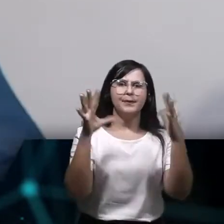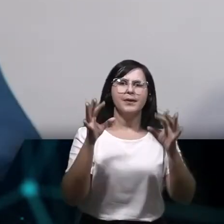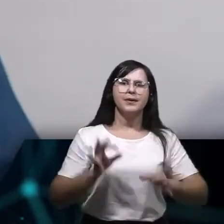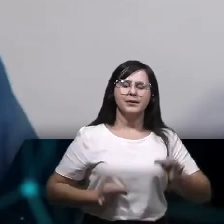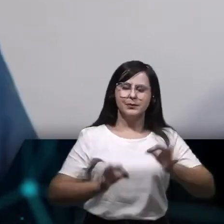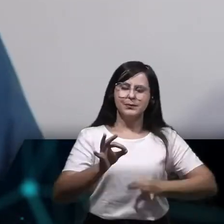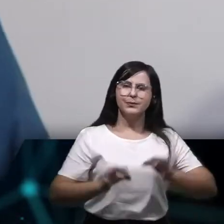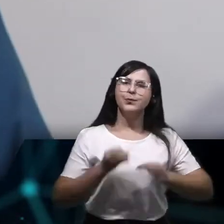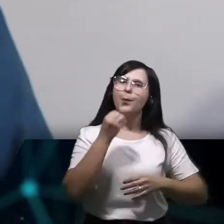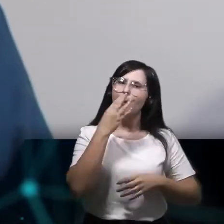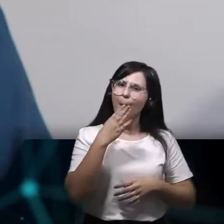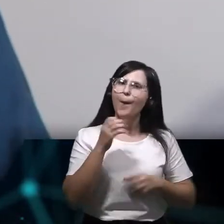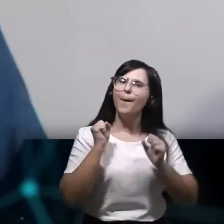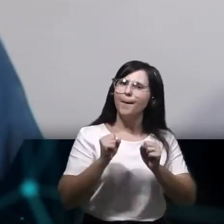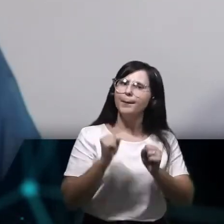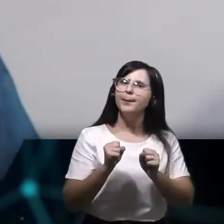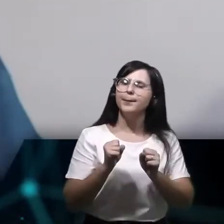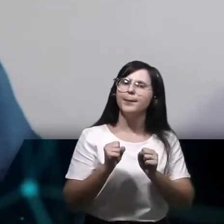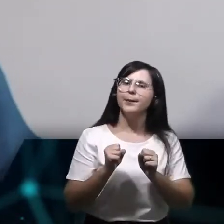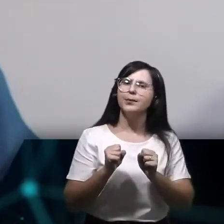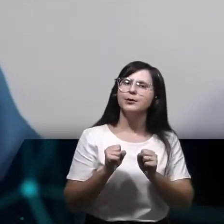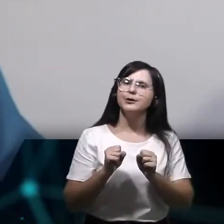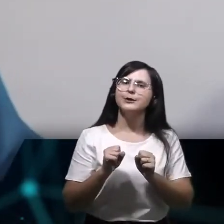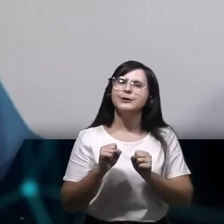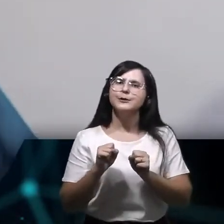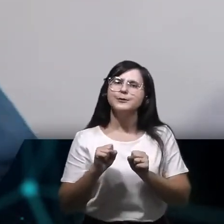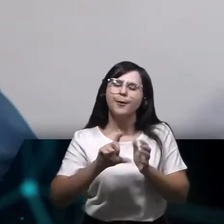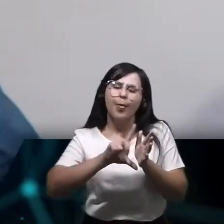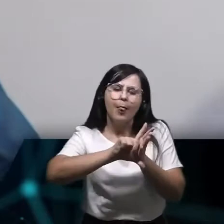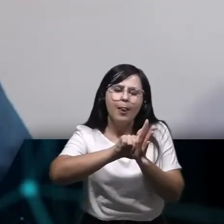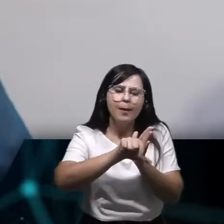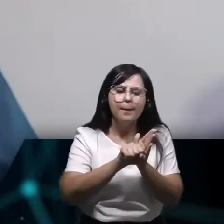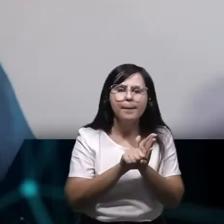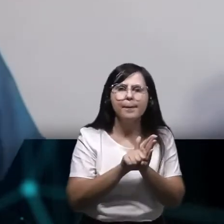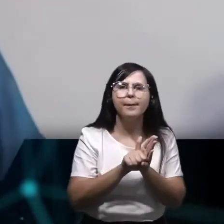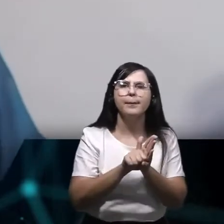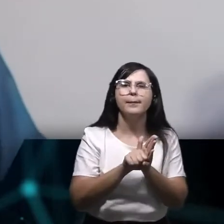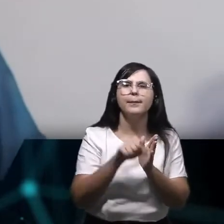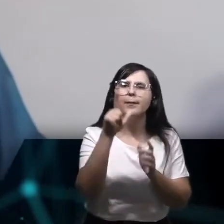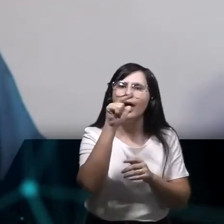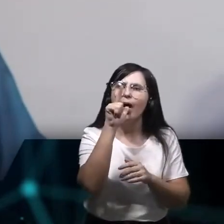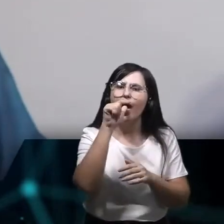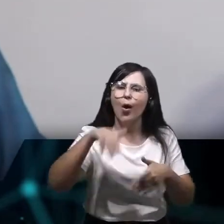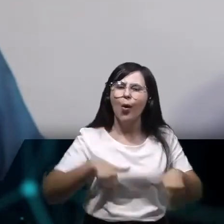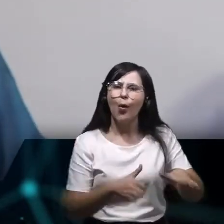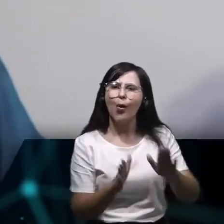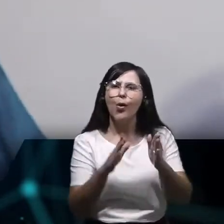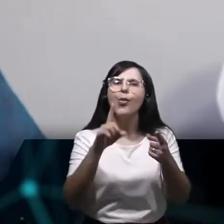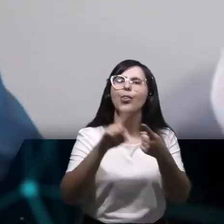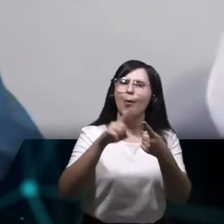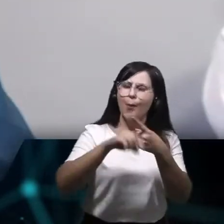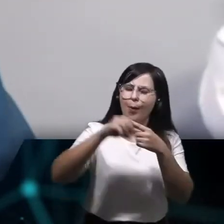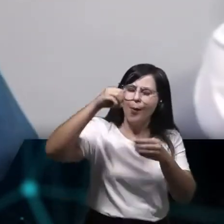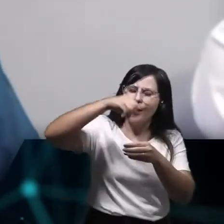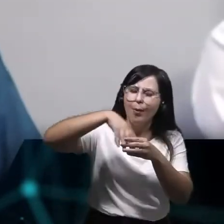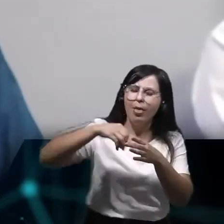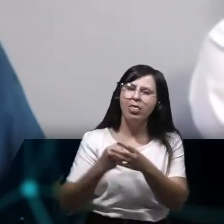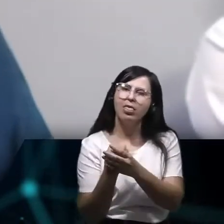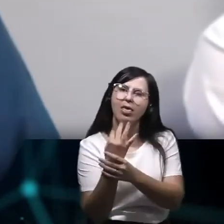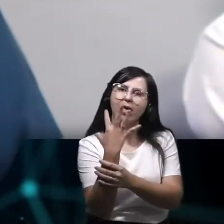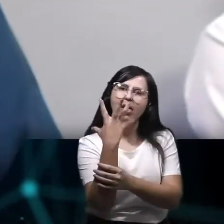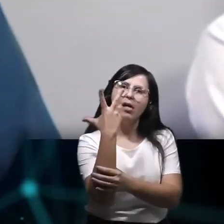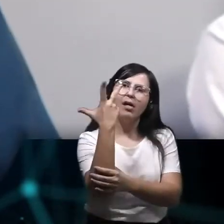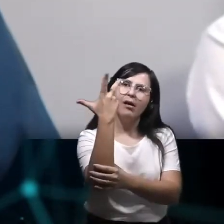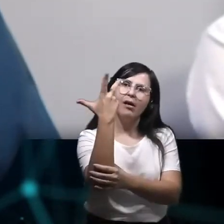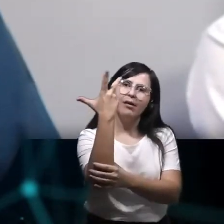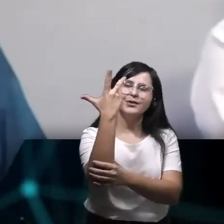fazer a limpeza das margens do nosso rio, o rio Capibaribe, fazer plantação de árvores, que vem trazer realmente, favorecer as